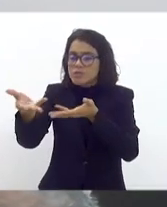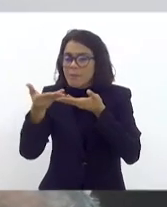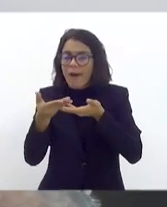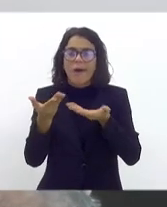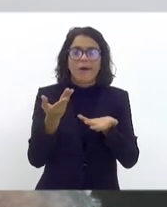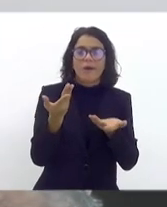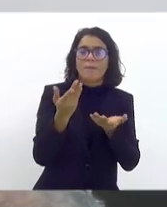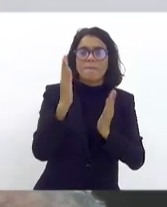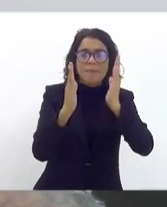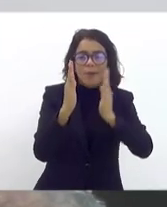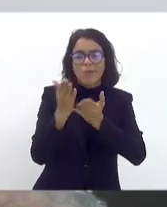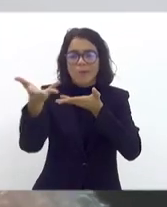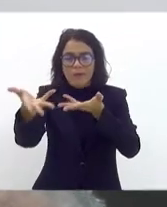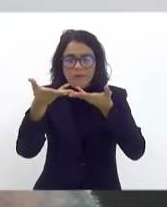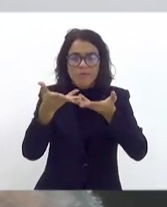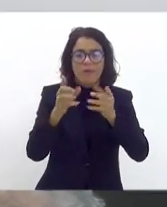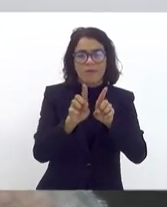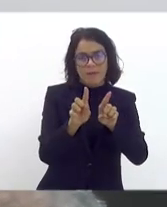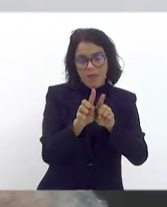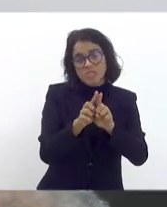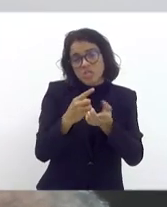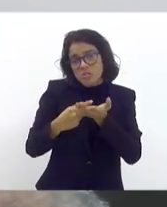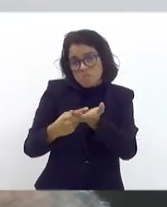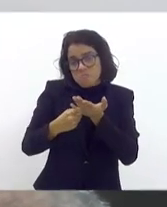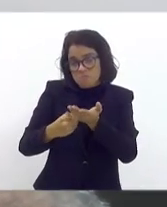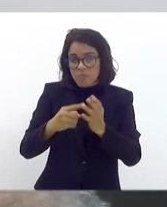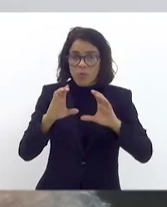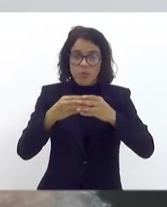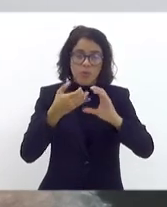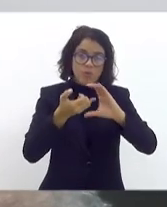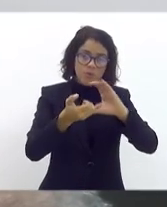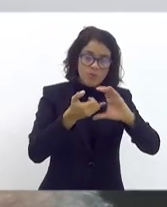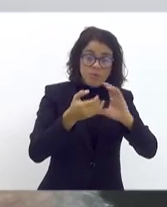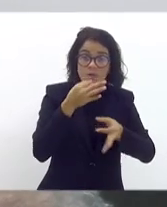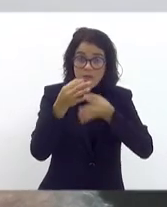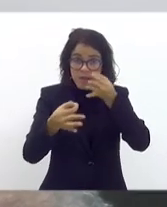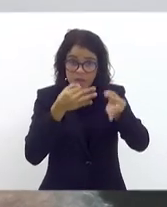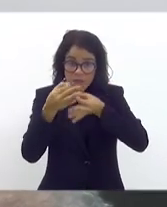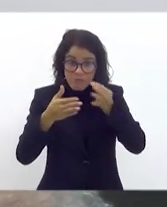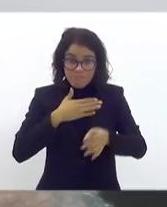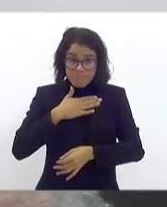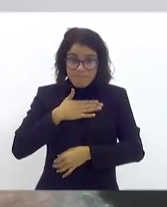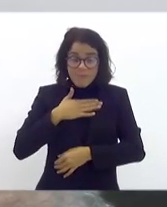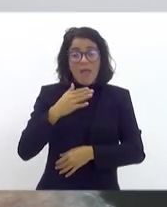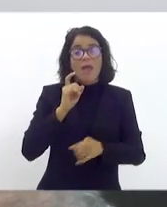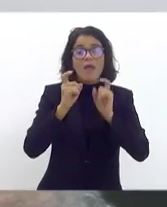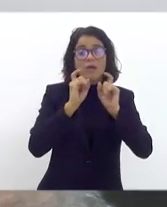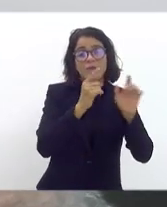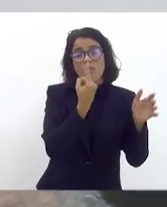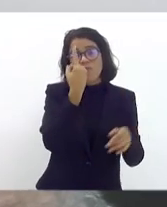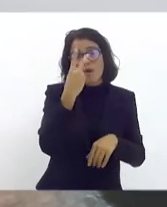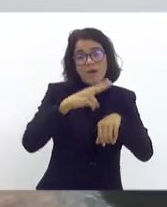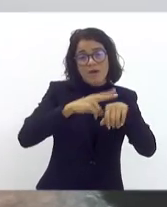chamar, a gente estrutura isso junto no grupo de WhatsApp. Minha sugestão seria a gente fazer reuniões semanais. Acho que a gente